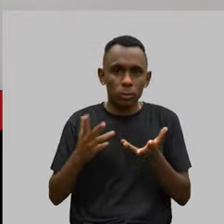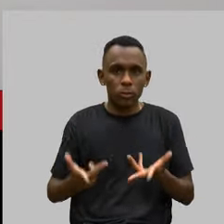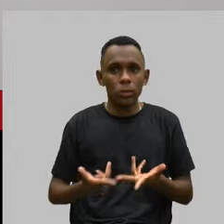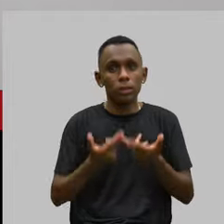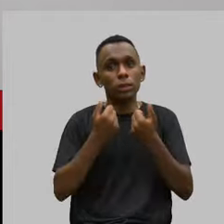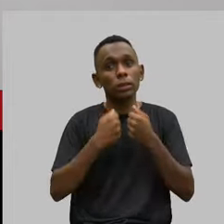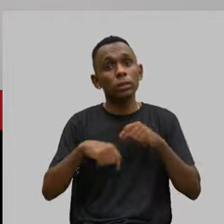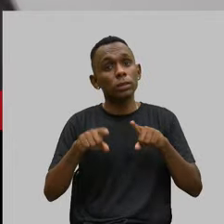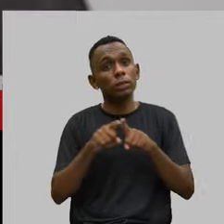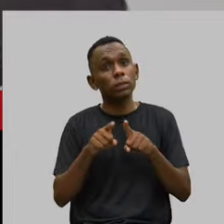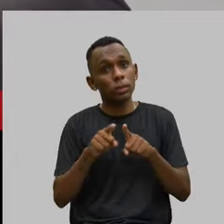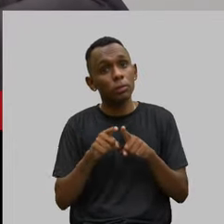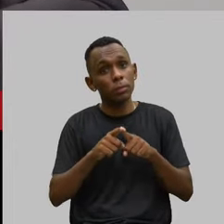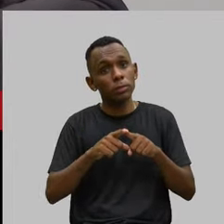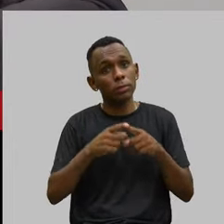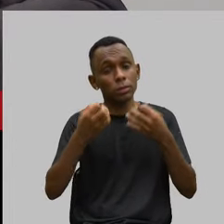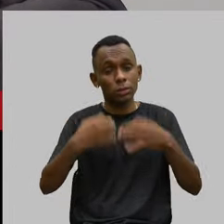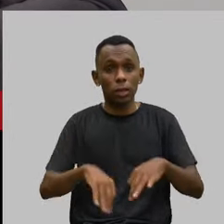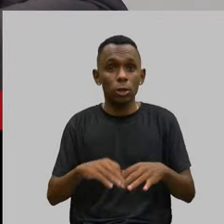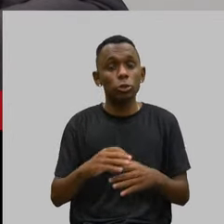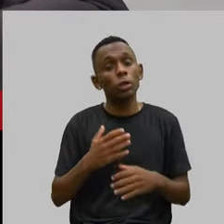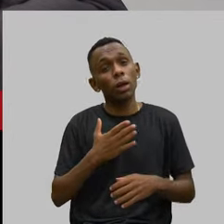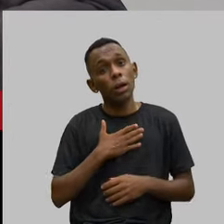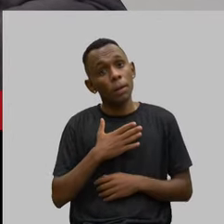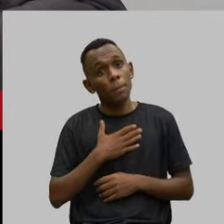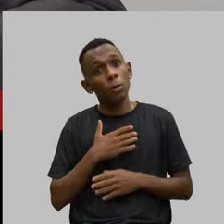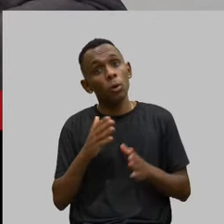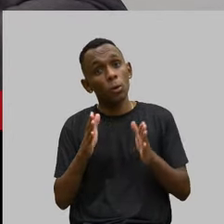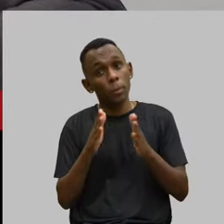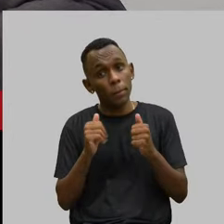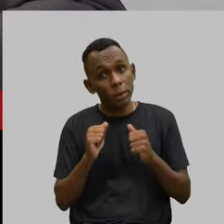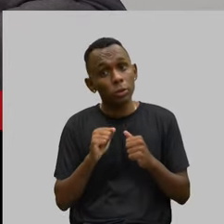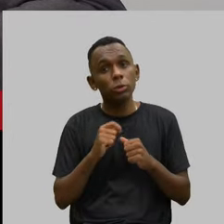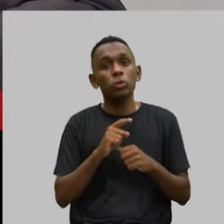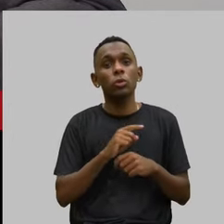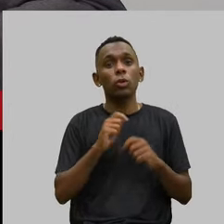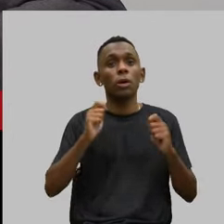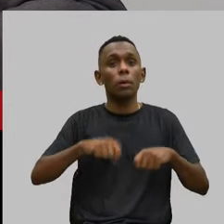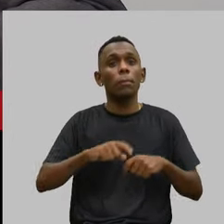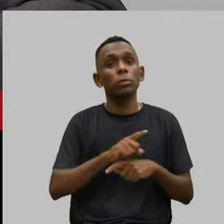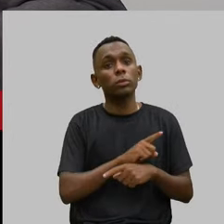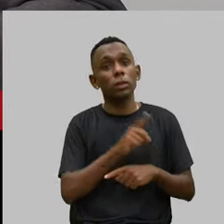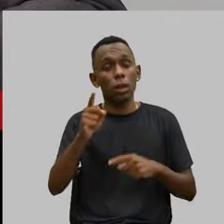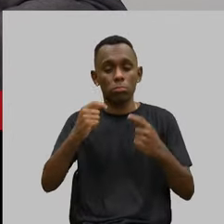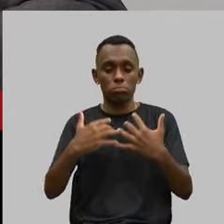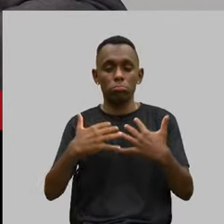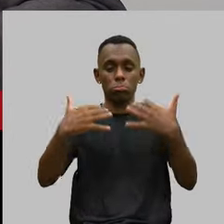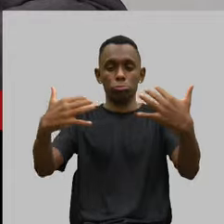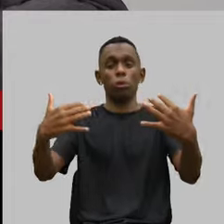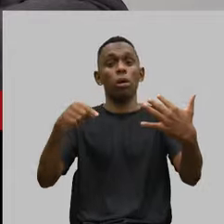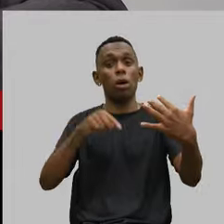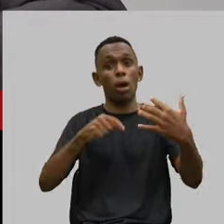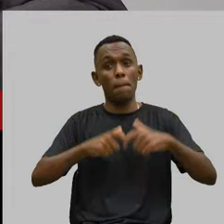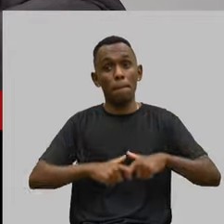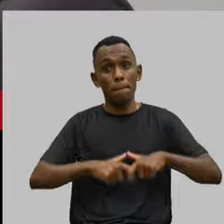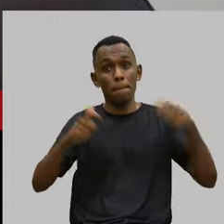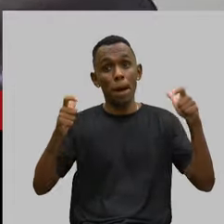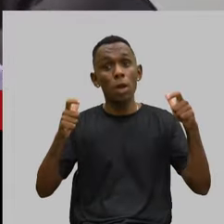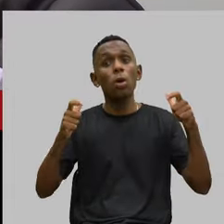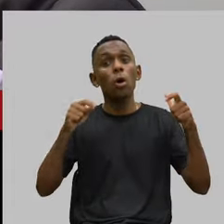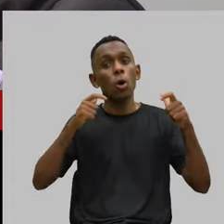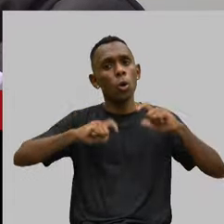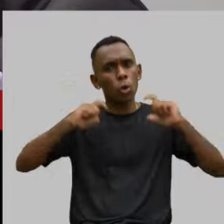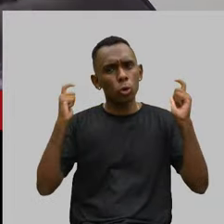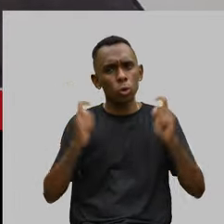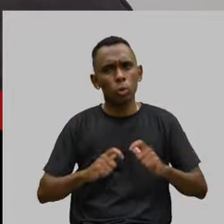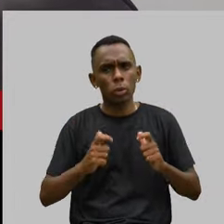reafirme aqui que D dando certo então o apelo é nesse sentido nós poderíamos estar lá no no aja lá no auditório Zé Alencar lá queele lugar com muito